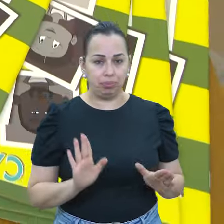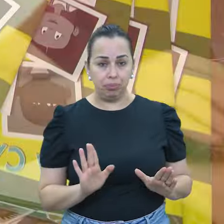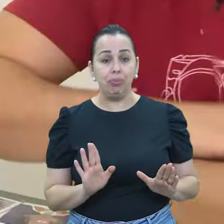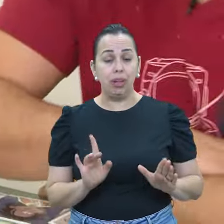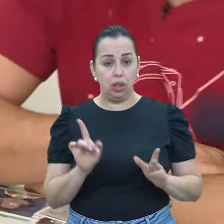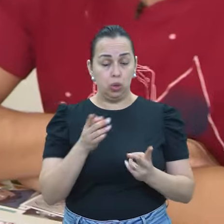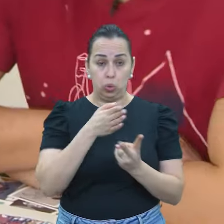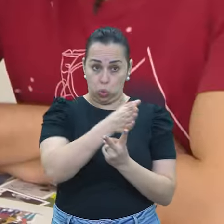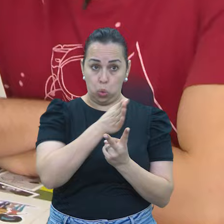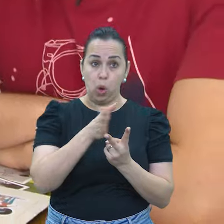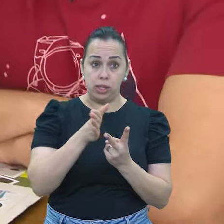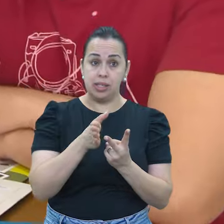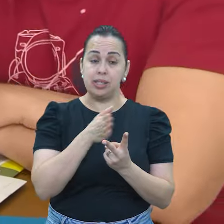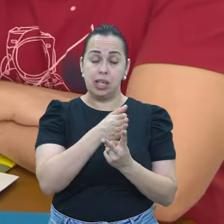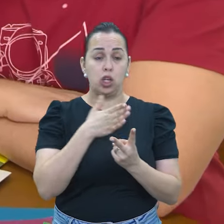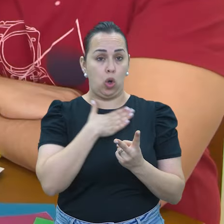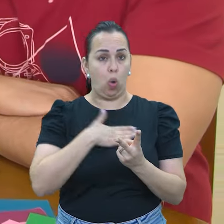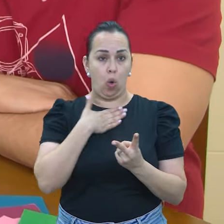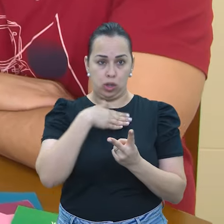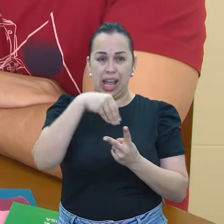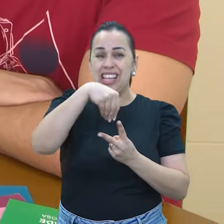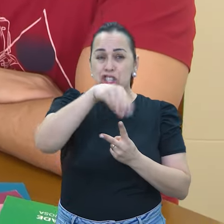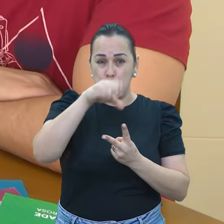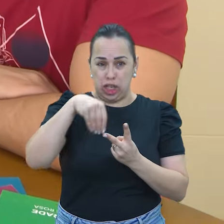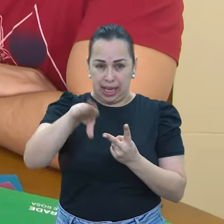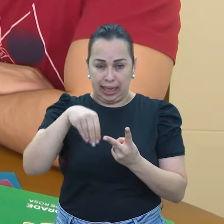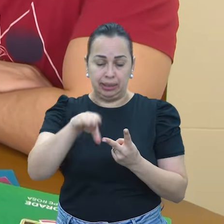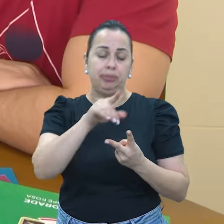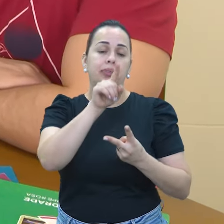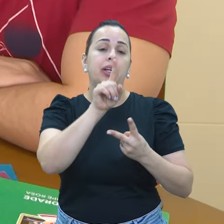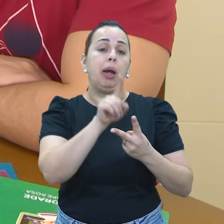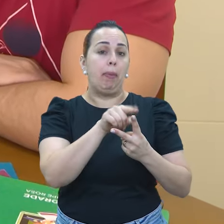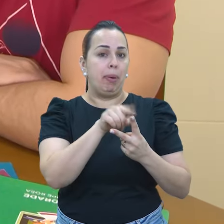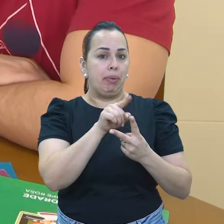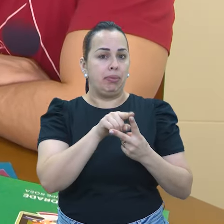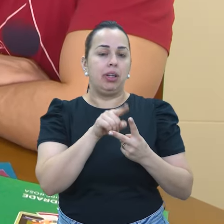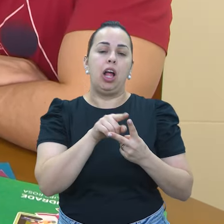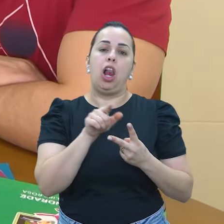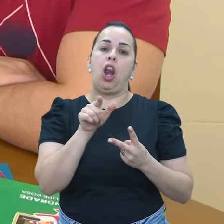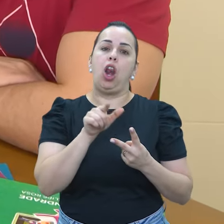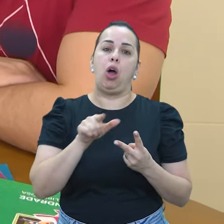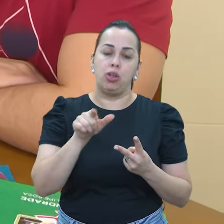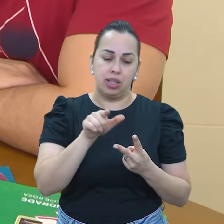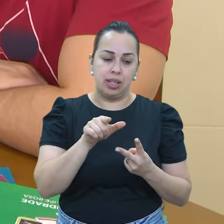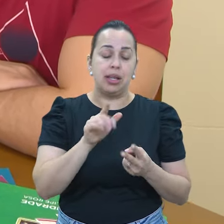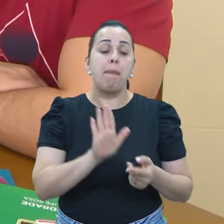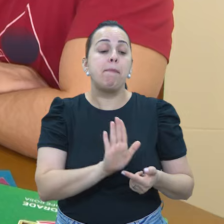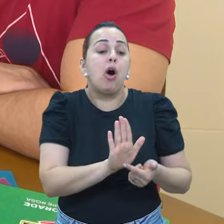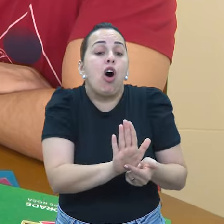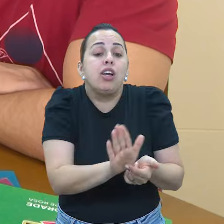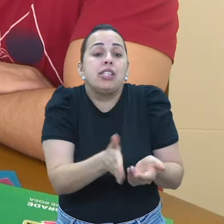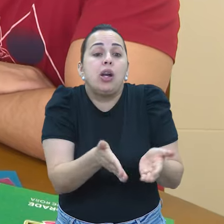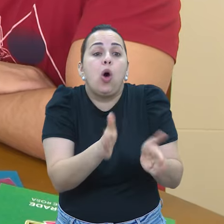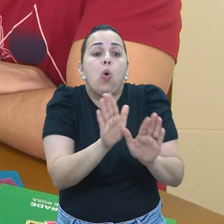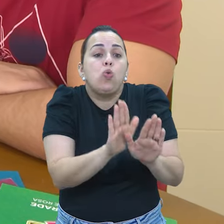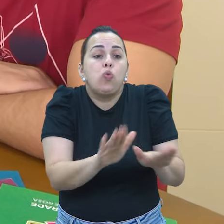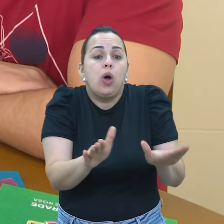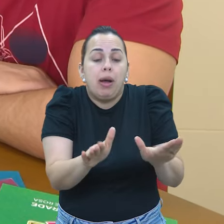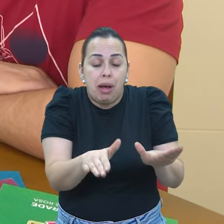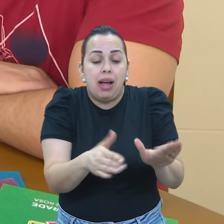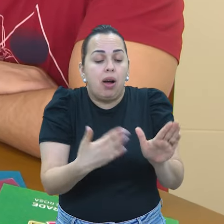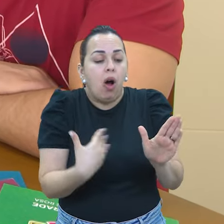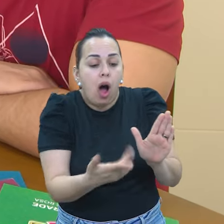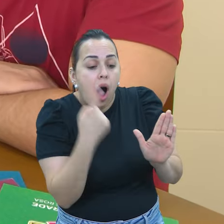Como que você enxerga isso? Sim, a gente tem duas vertentes que eu gosto bastante de indicar para os pais e para os professores. Um deles, lógico, que